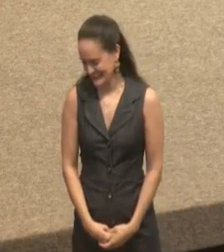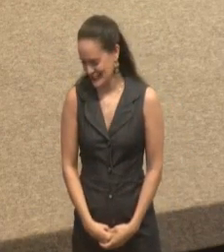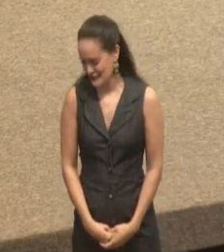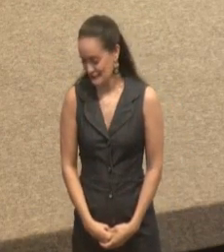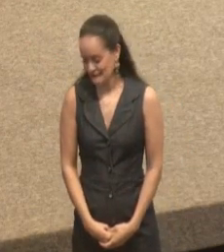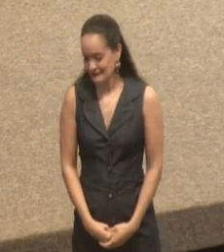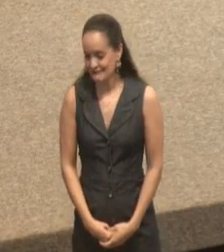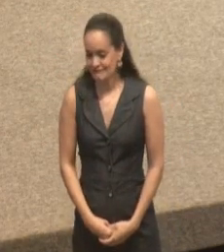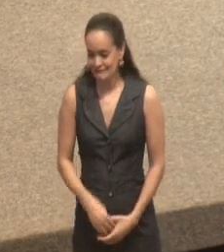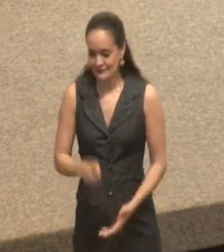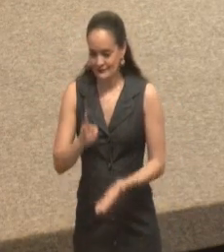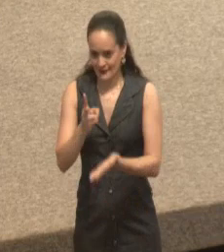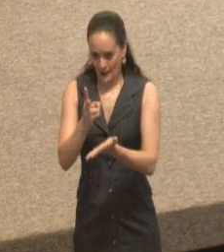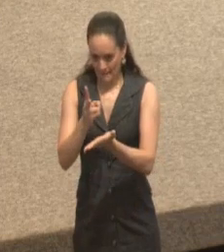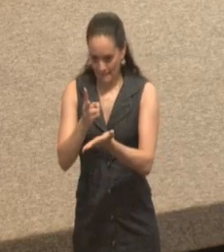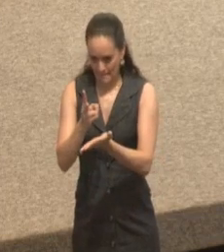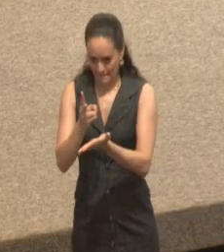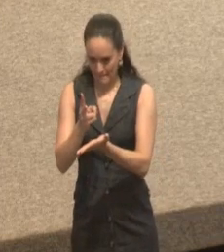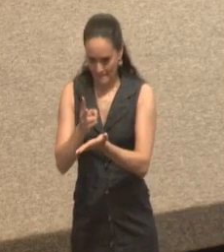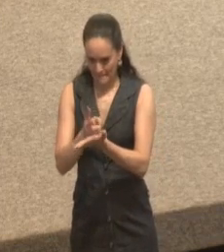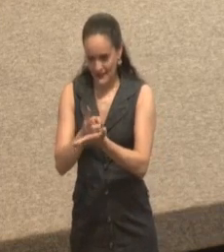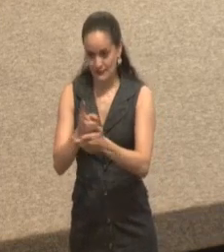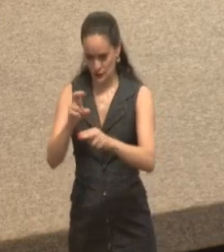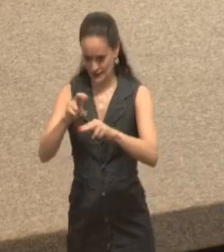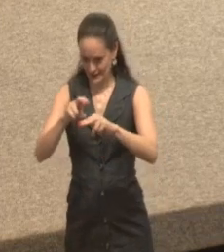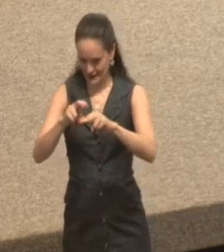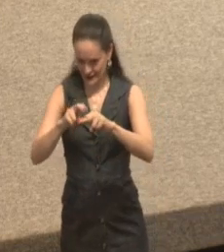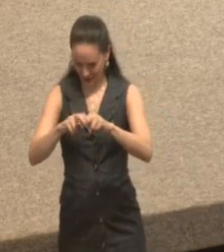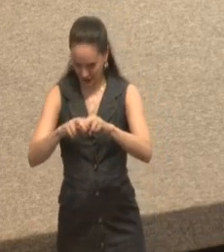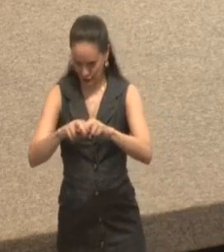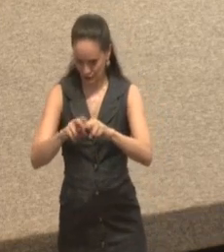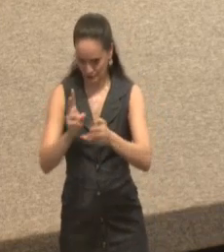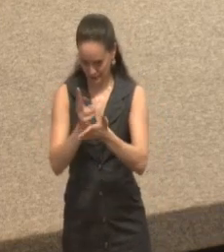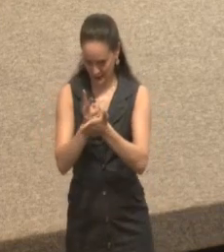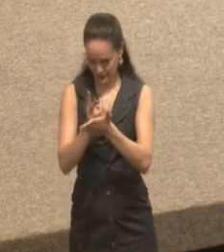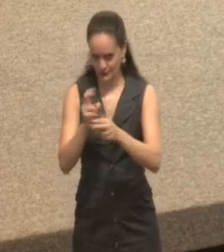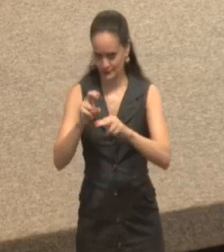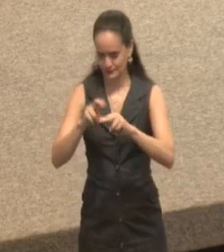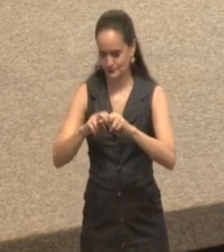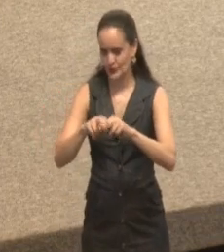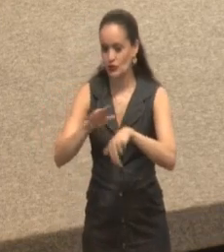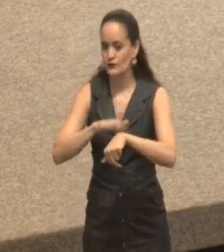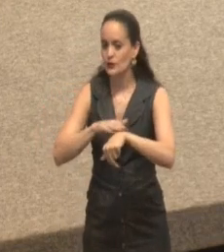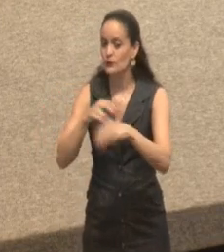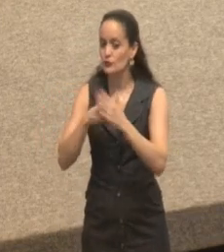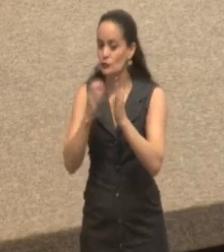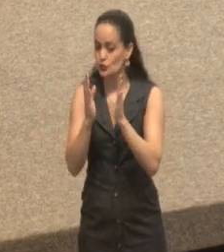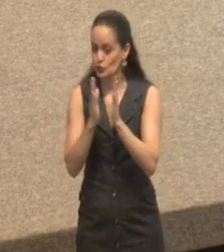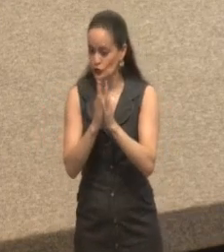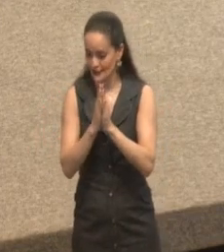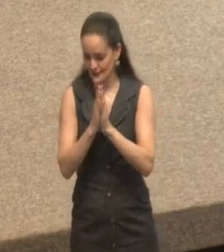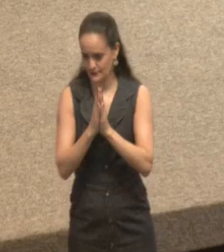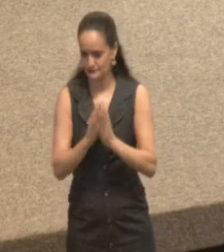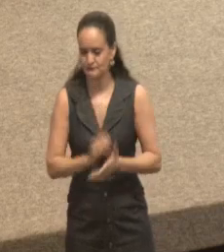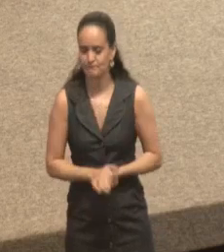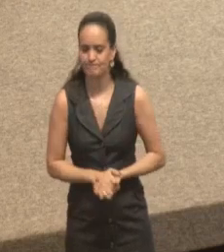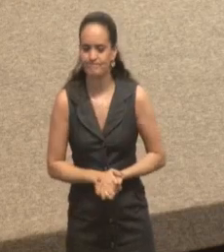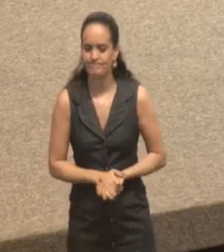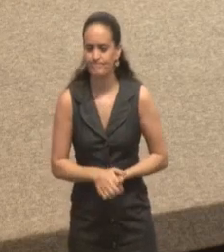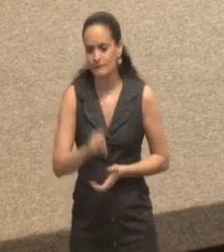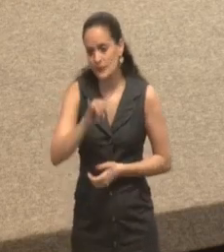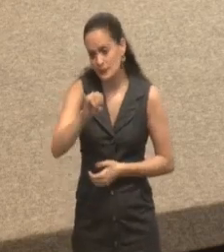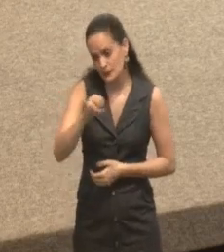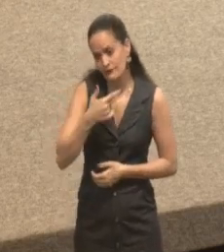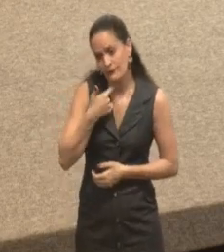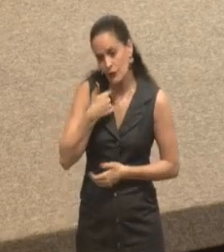Irmãos, já sentados como os irmãos se encontram, nós teremos um momento de oração. Se você quiser se